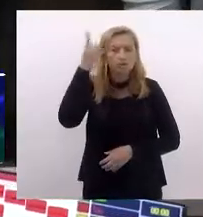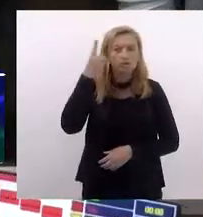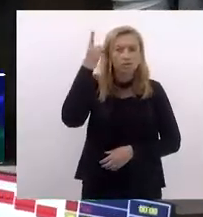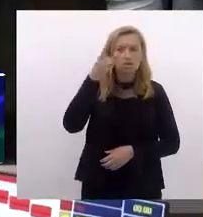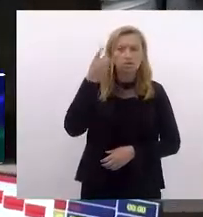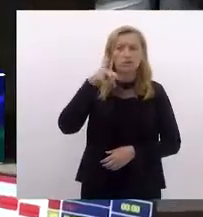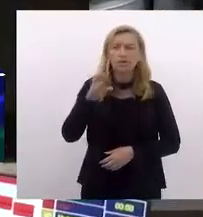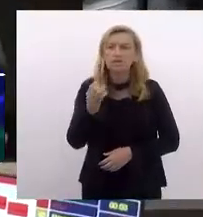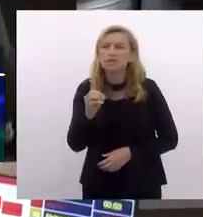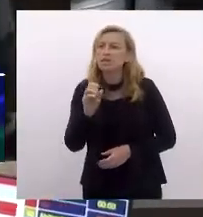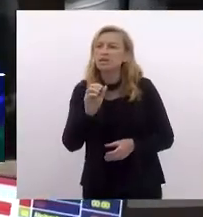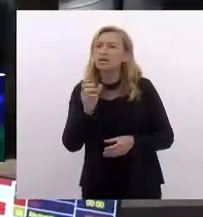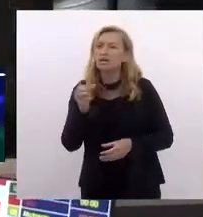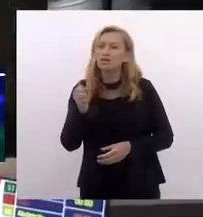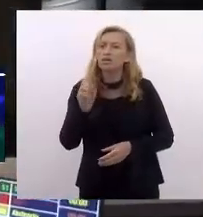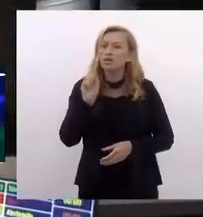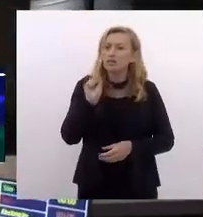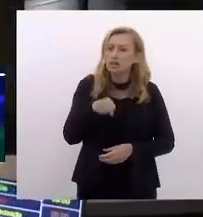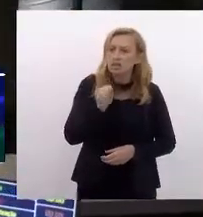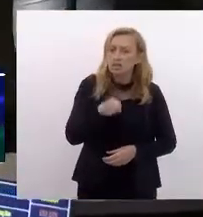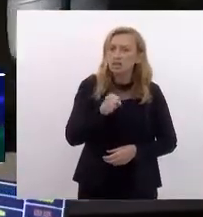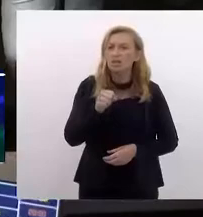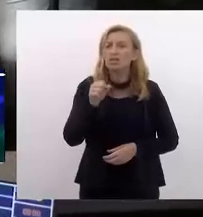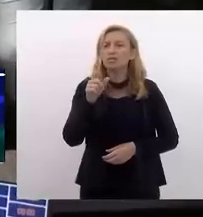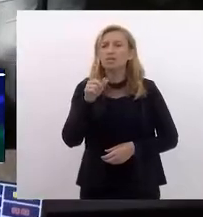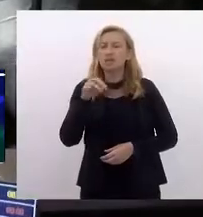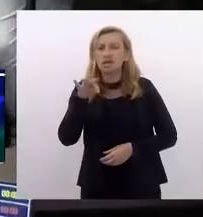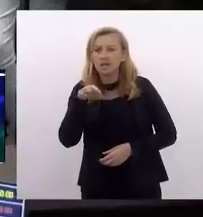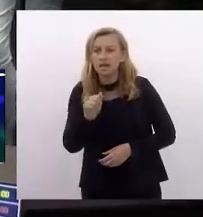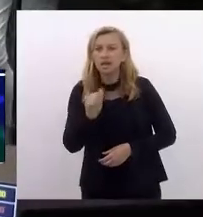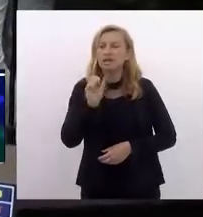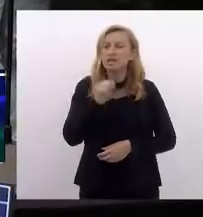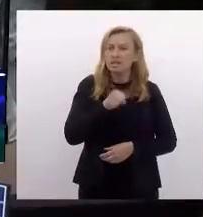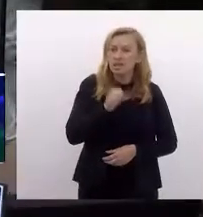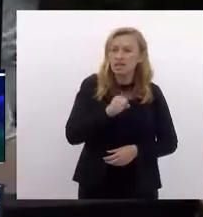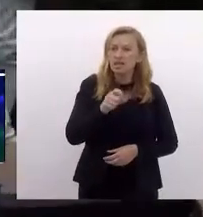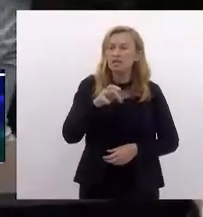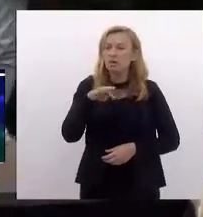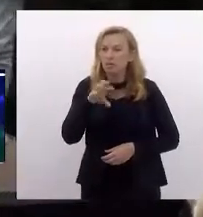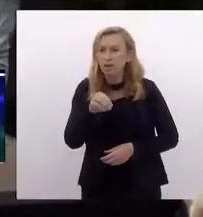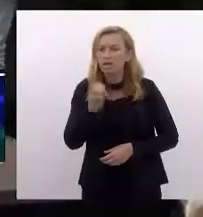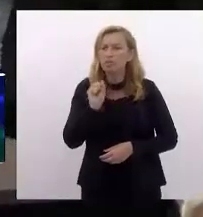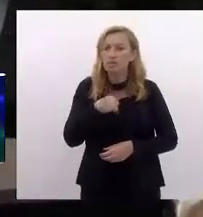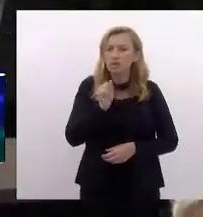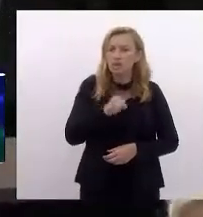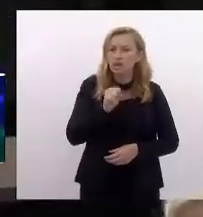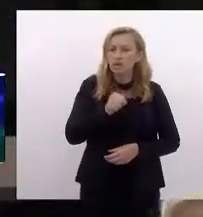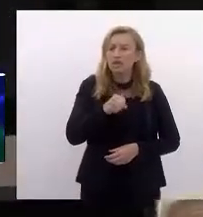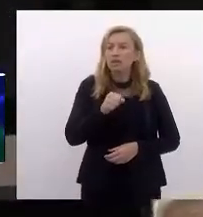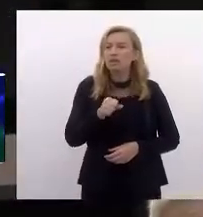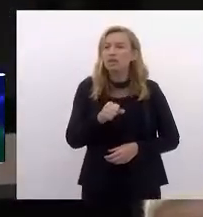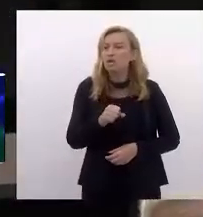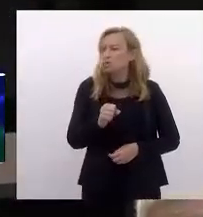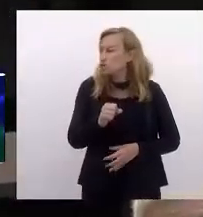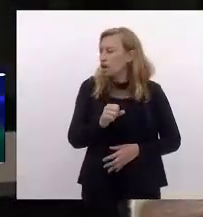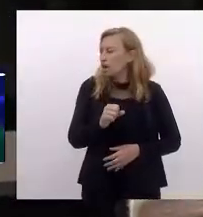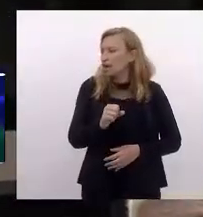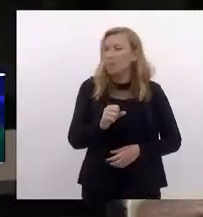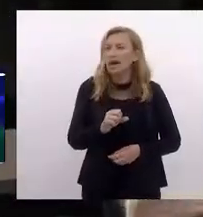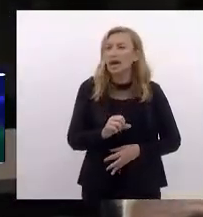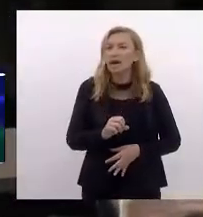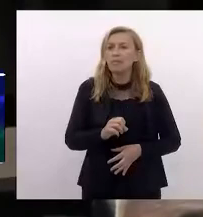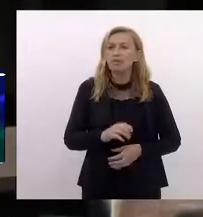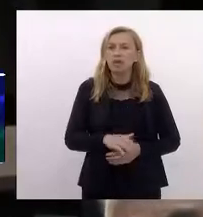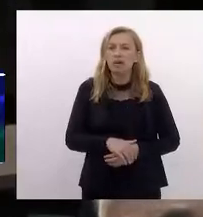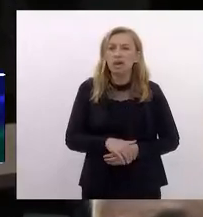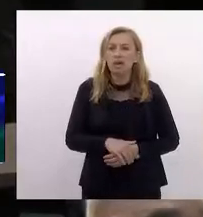cabeleireiro sim Marcelo Dino sim Márcio canela assim mas Gualberto sim mas Pacheco sim Marcos